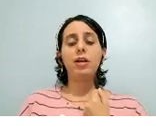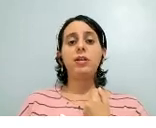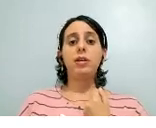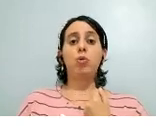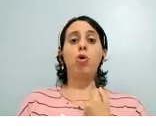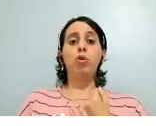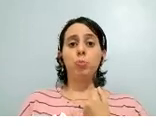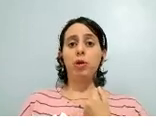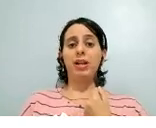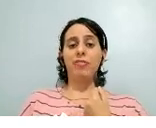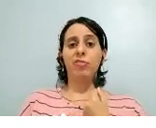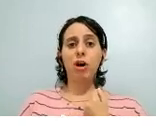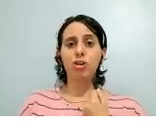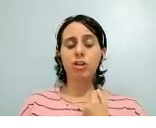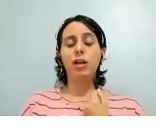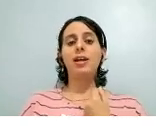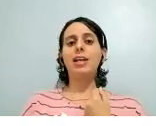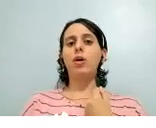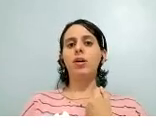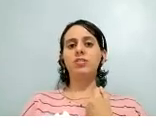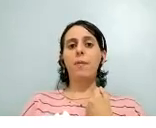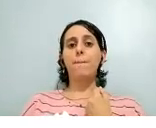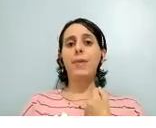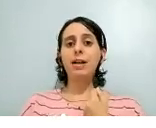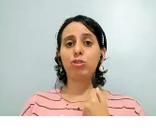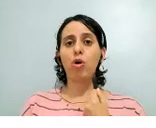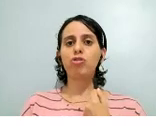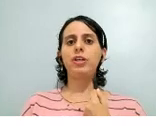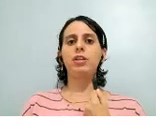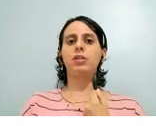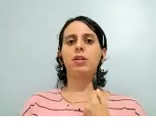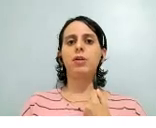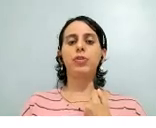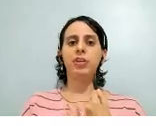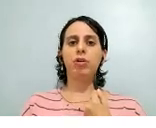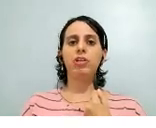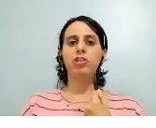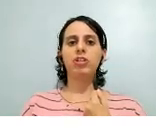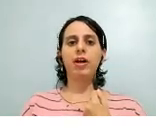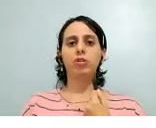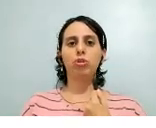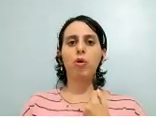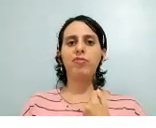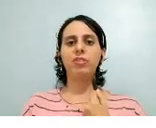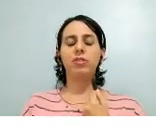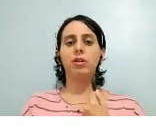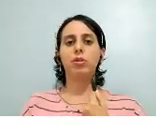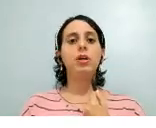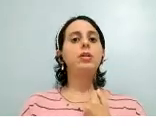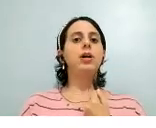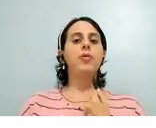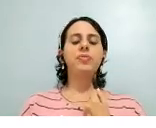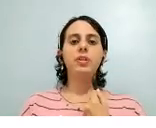né? E como o espirro ele é forte, ele alcança mais longe ainda do que quando a gente está só